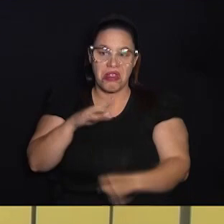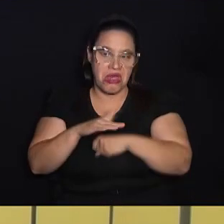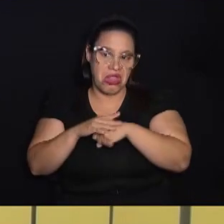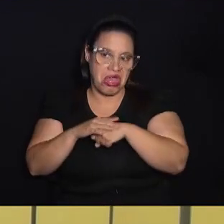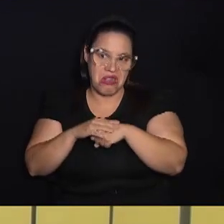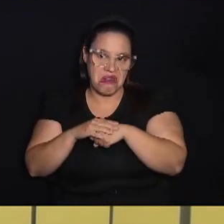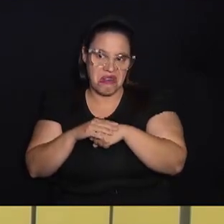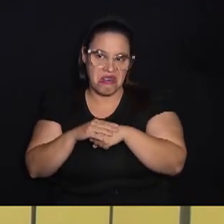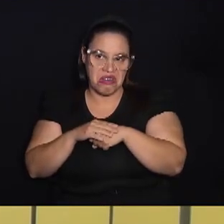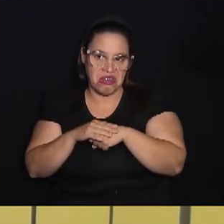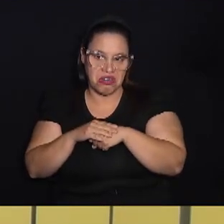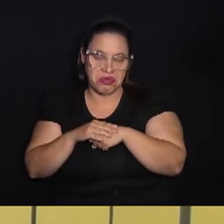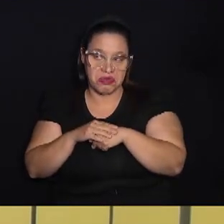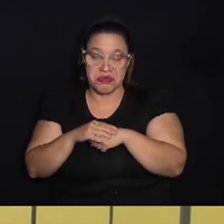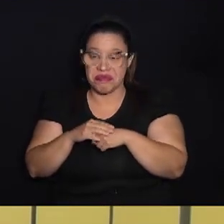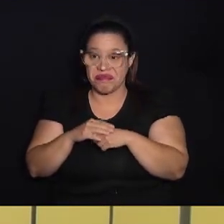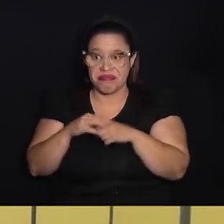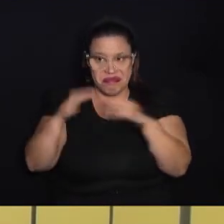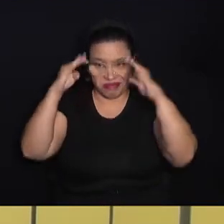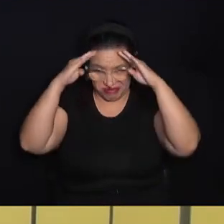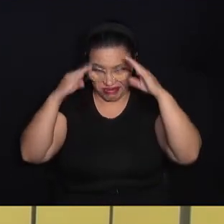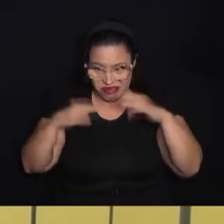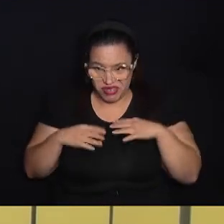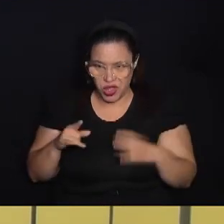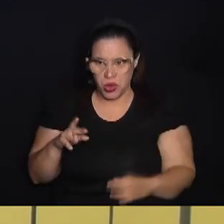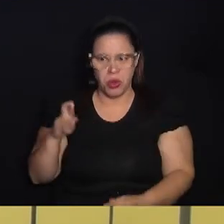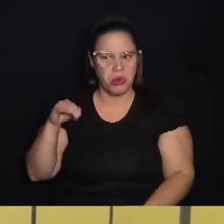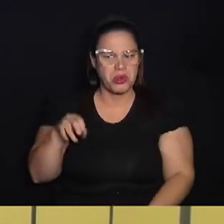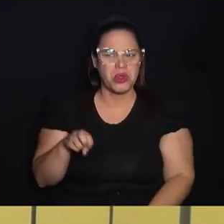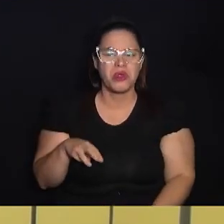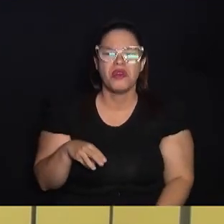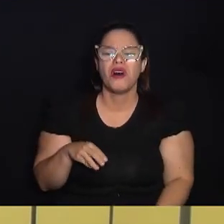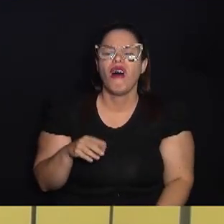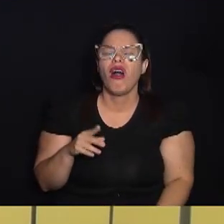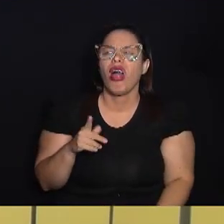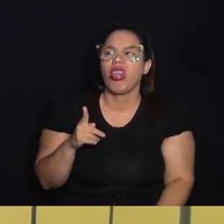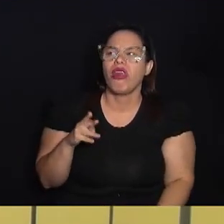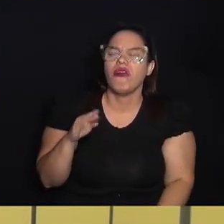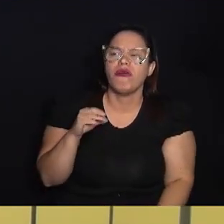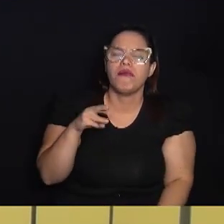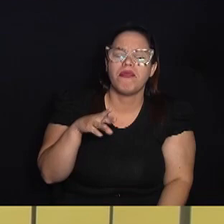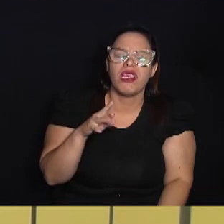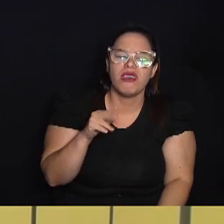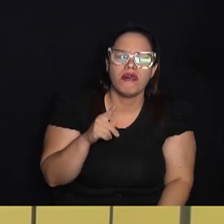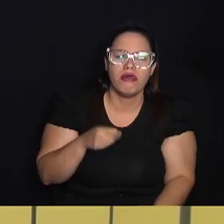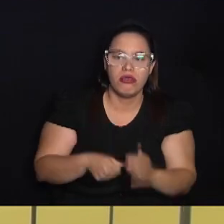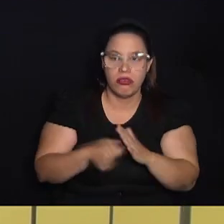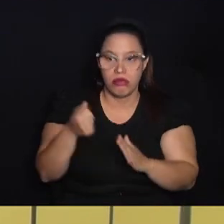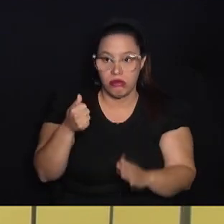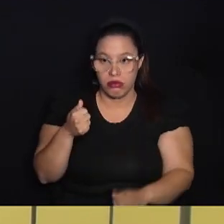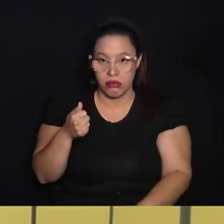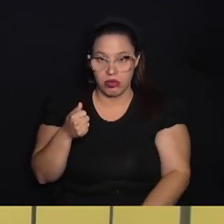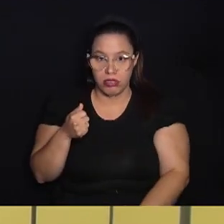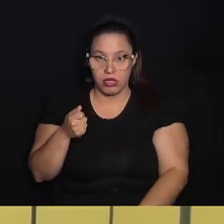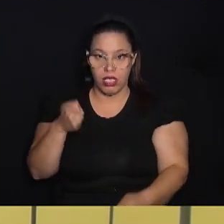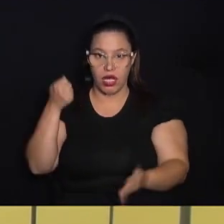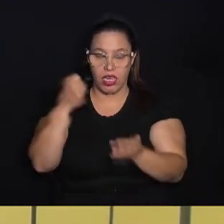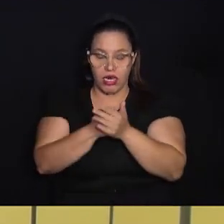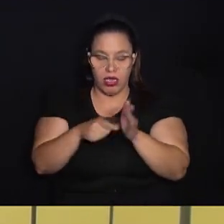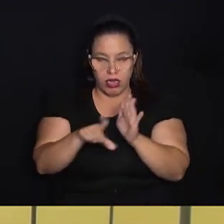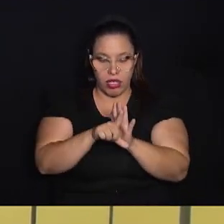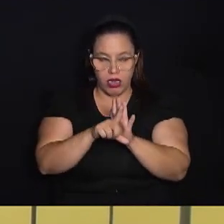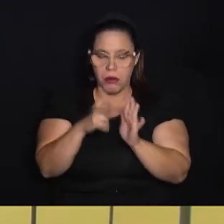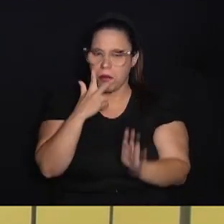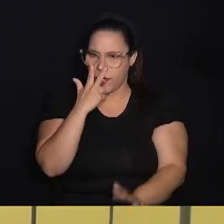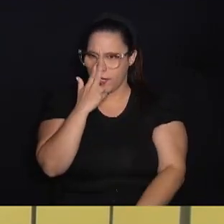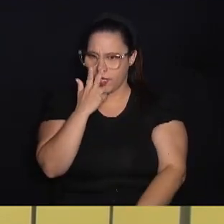obedeceu Dom João VI 1828 Dom Pedro I também decreta um um também decreta uma lei parecida com